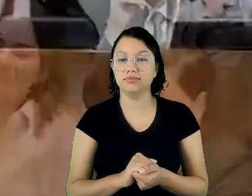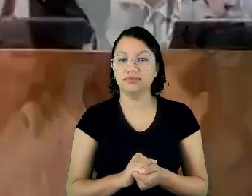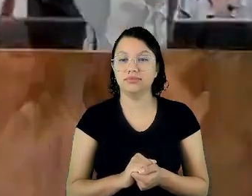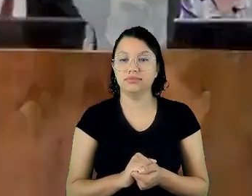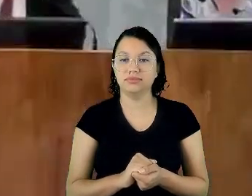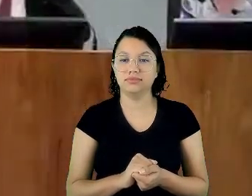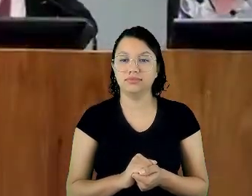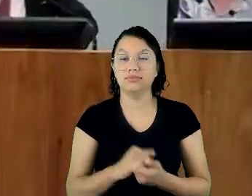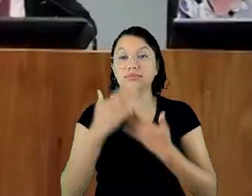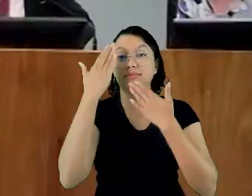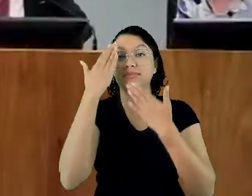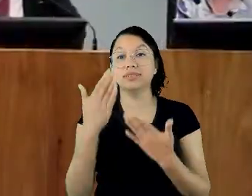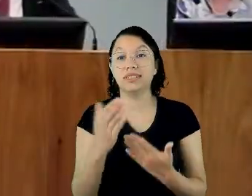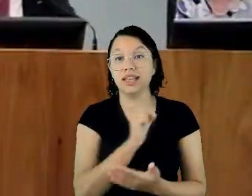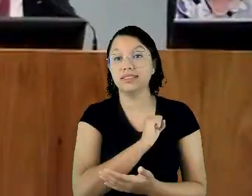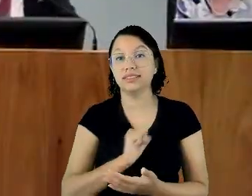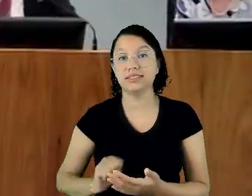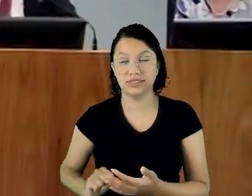Obrigado, senador Nelsinho Tradi,